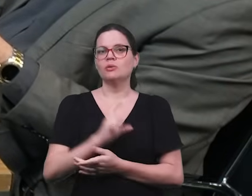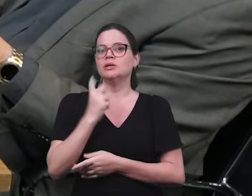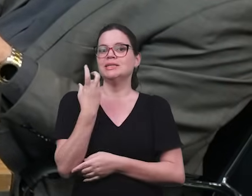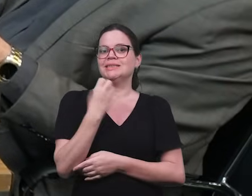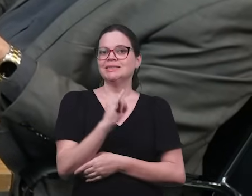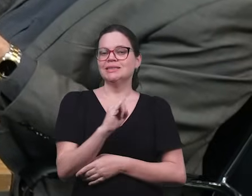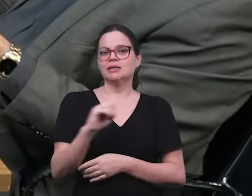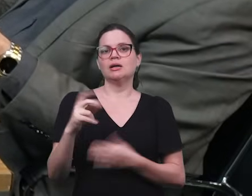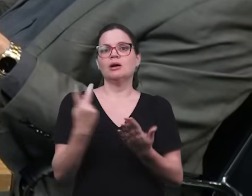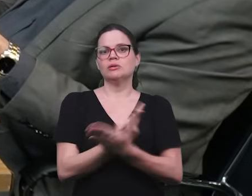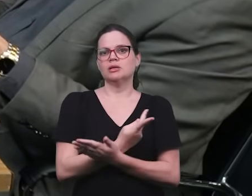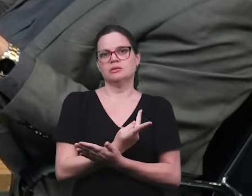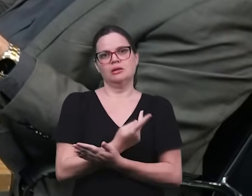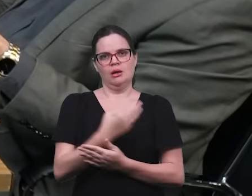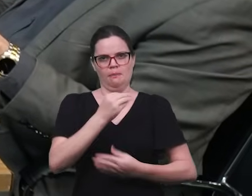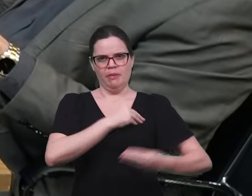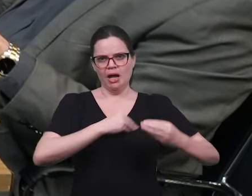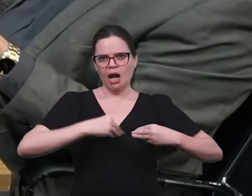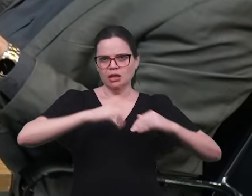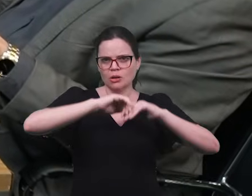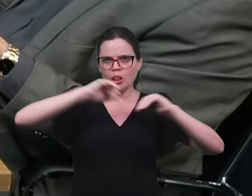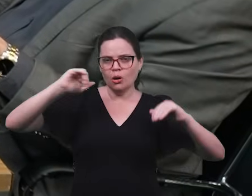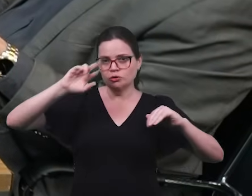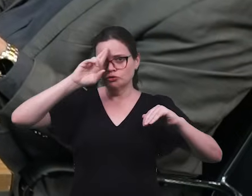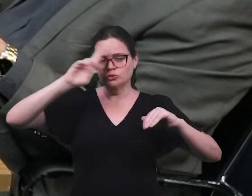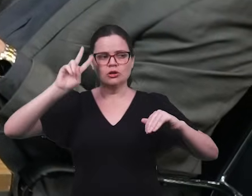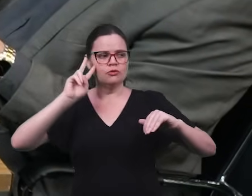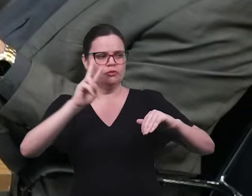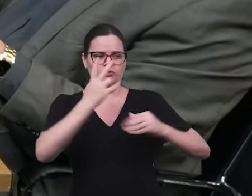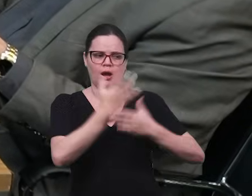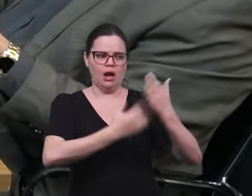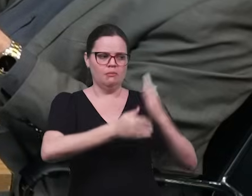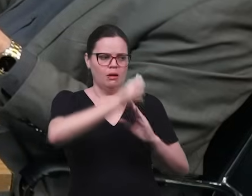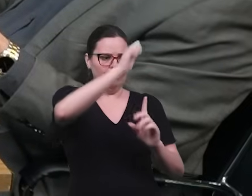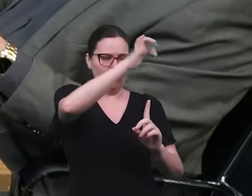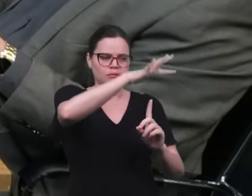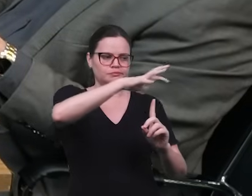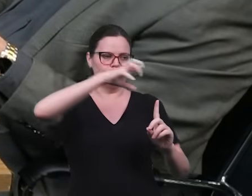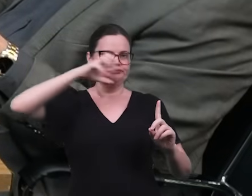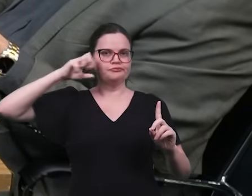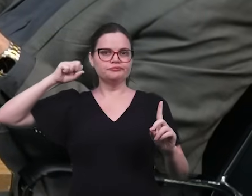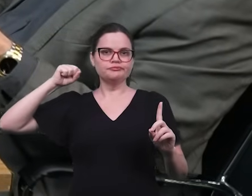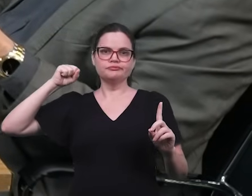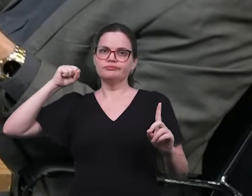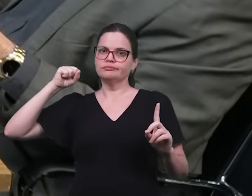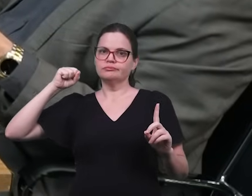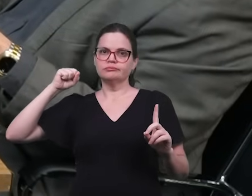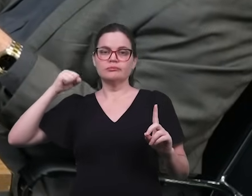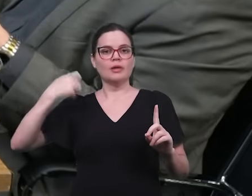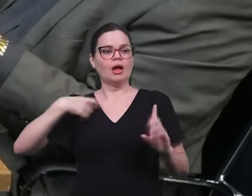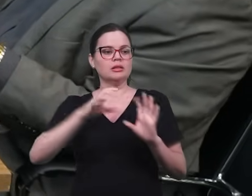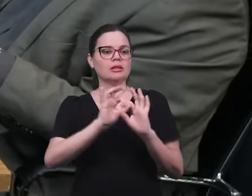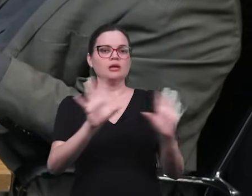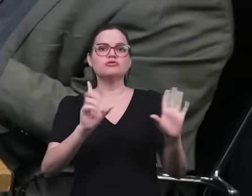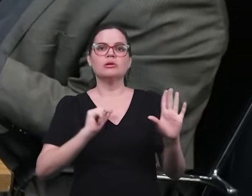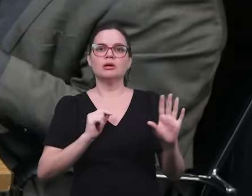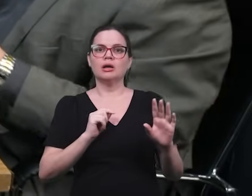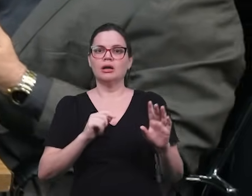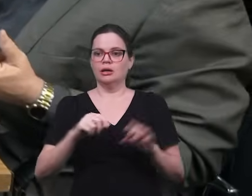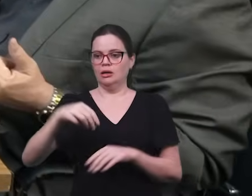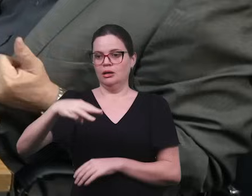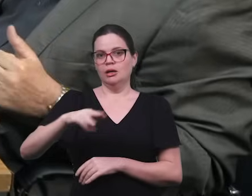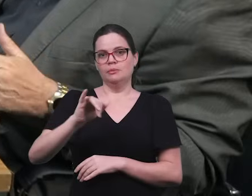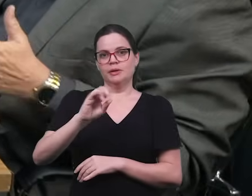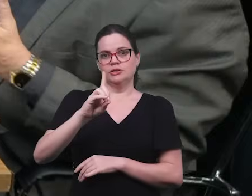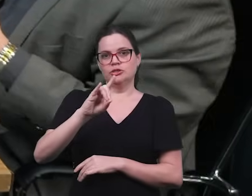acontecia isso? Deus tirava a mão, né? E o Senhor permitiu, né, uma luta que Israel